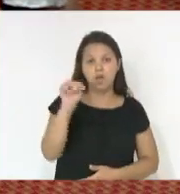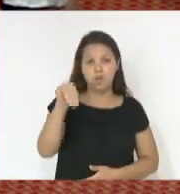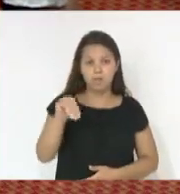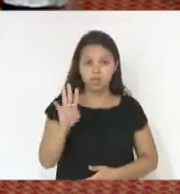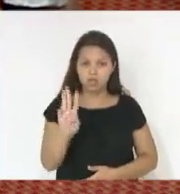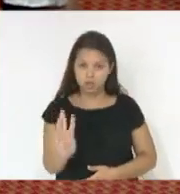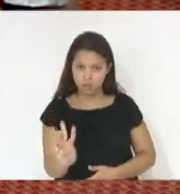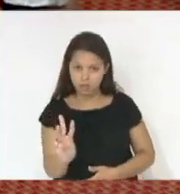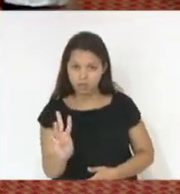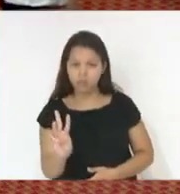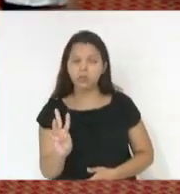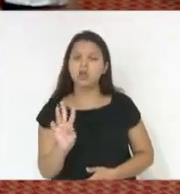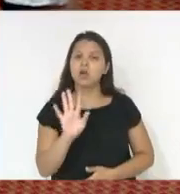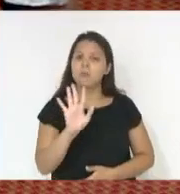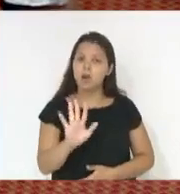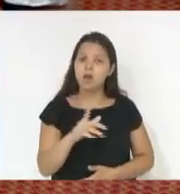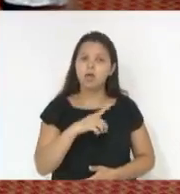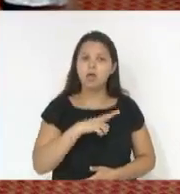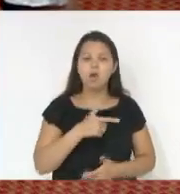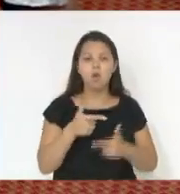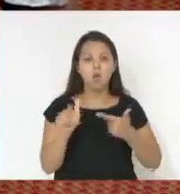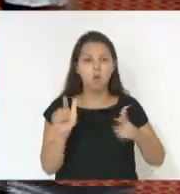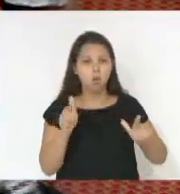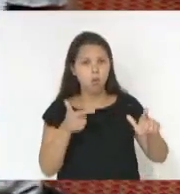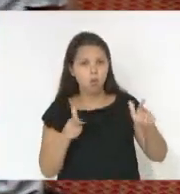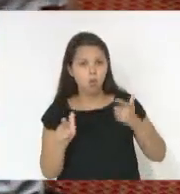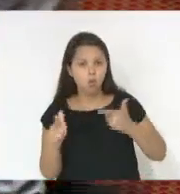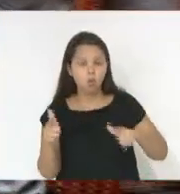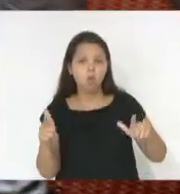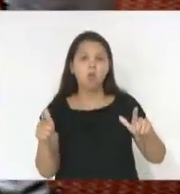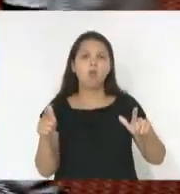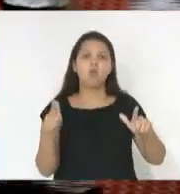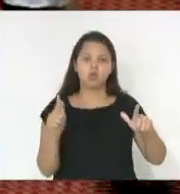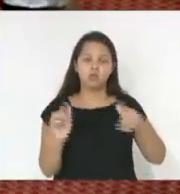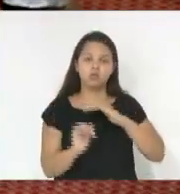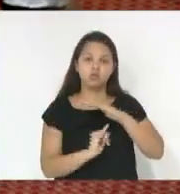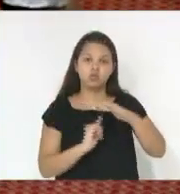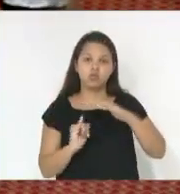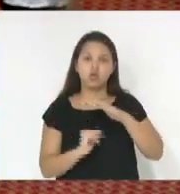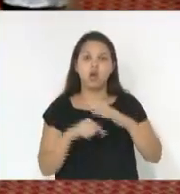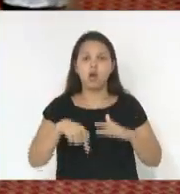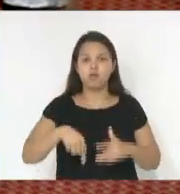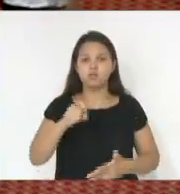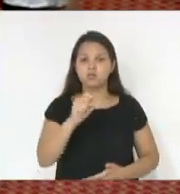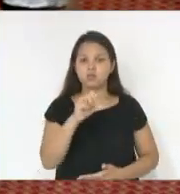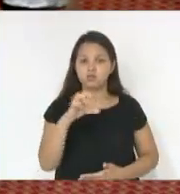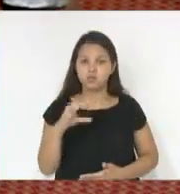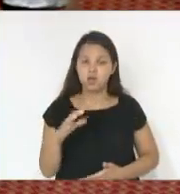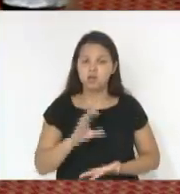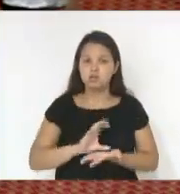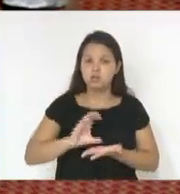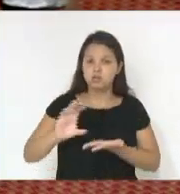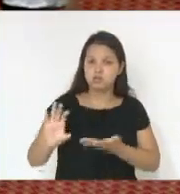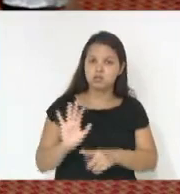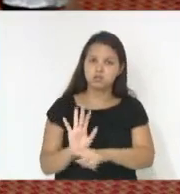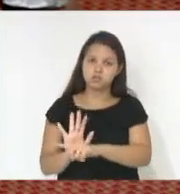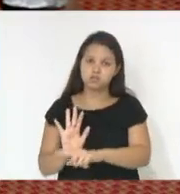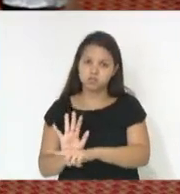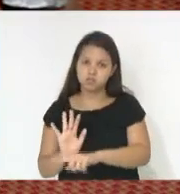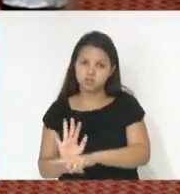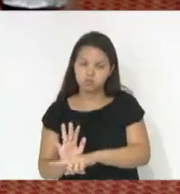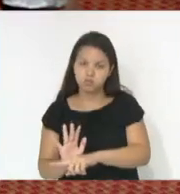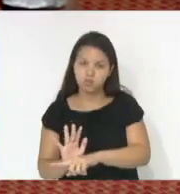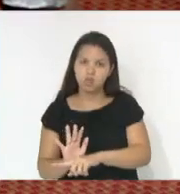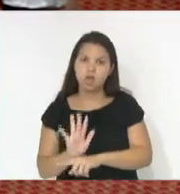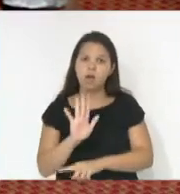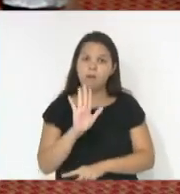outras indústrias que estão aqui em Santa Catarina com os incentivos? O que nós precisamos ter consciência de que não haja